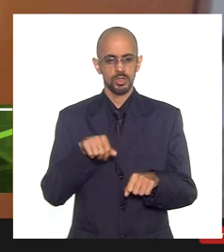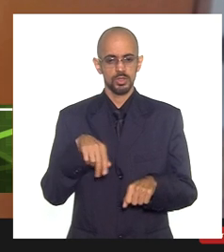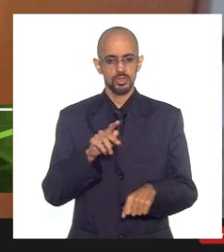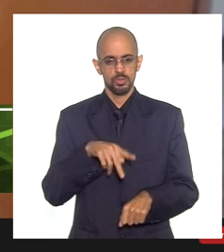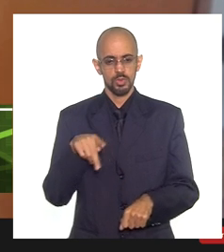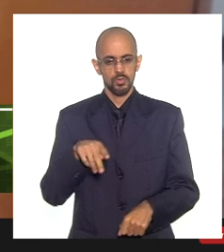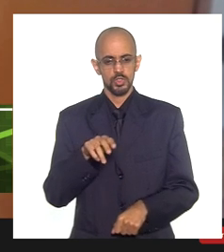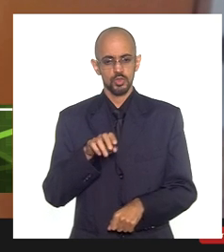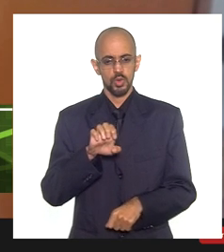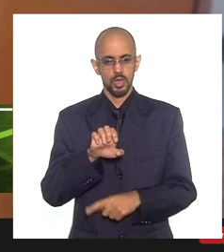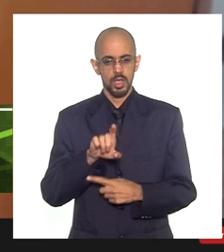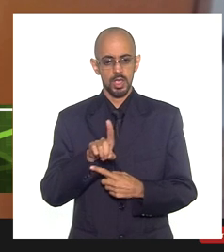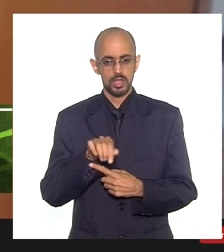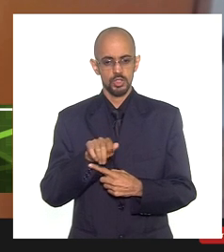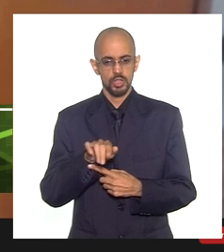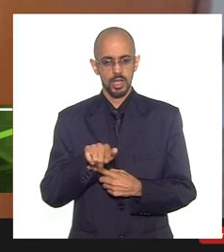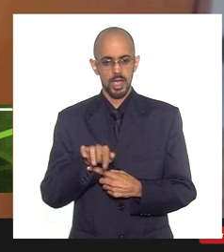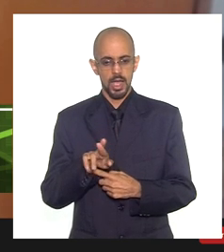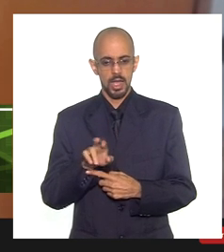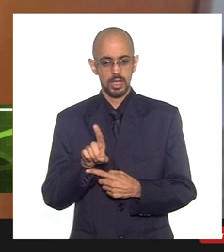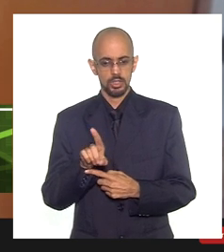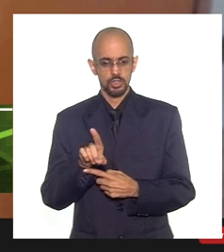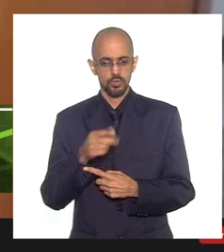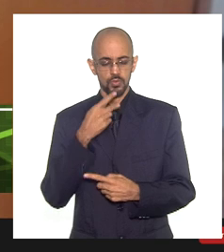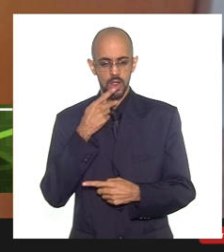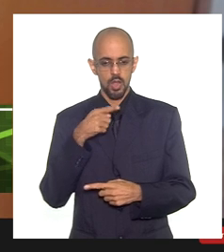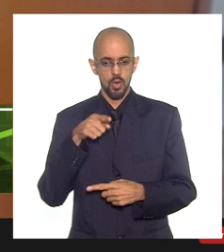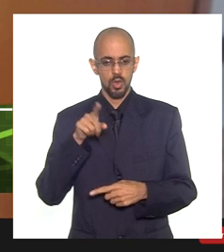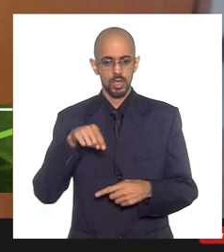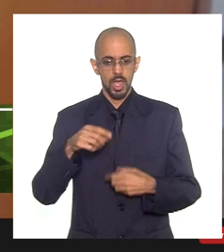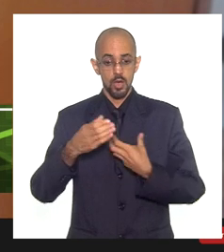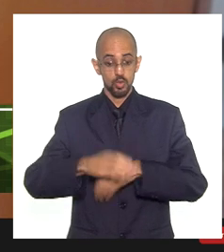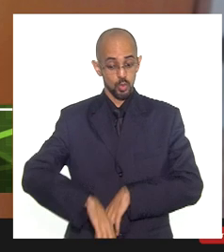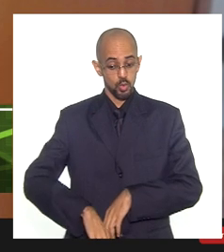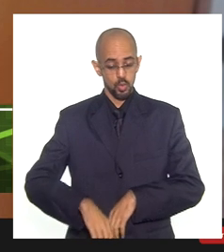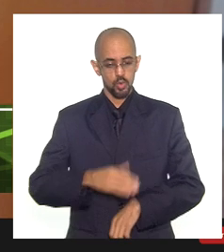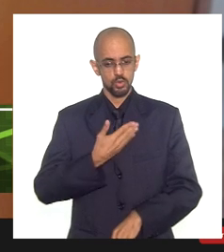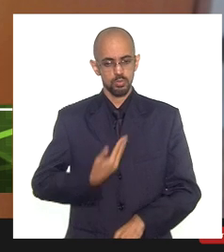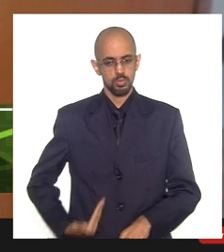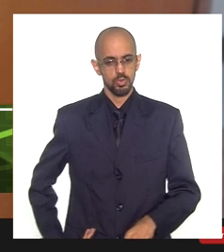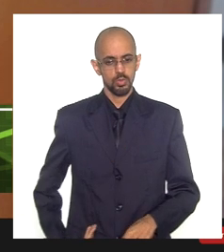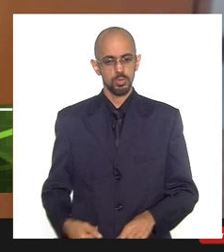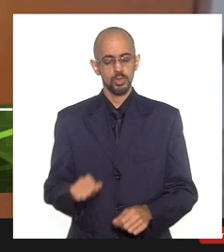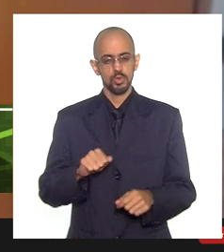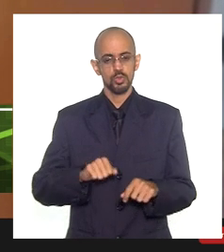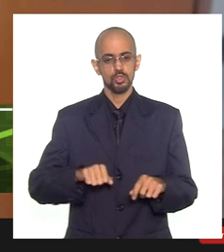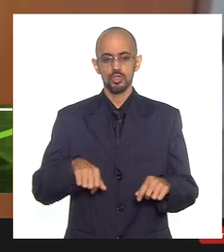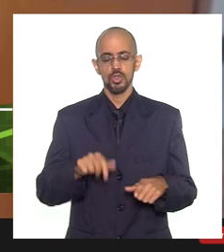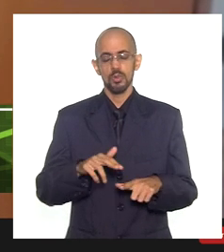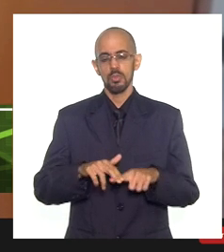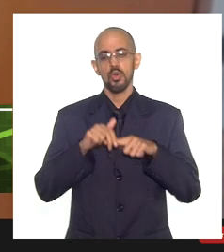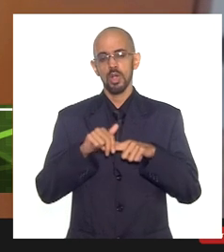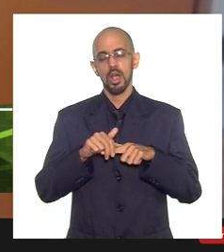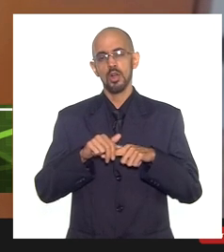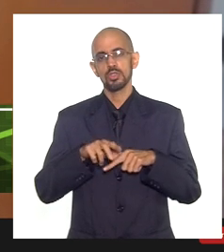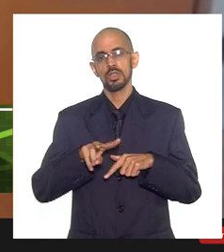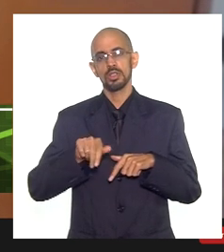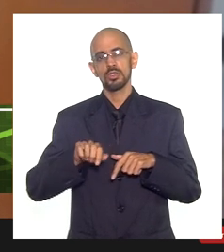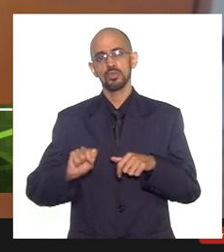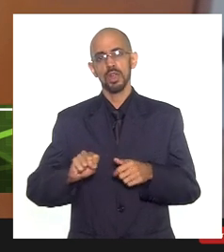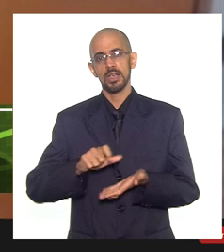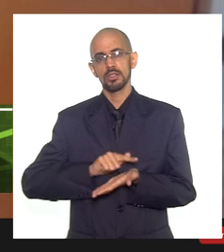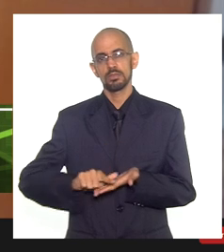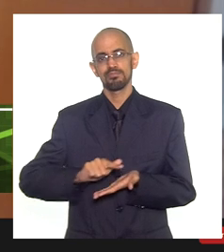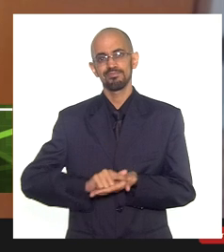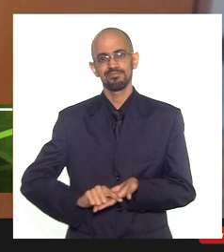colocou que são dos concursos públicos quando não há vacância porque se novos